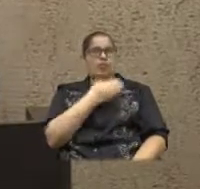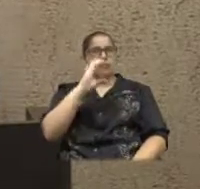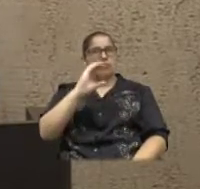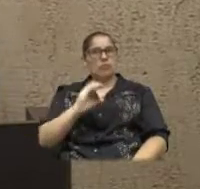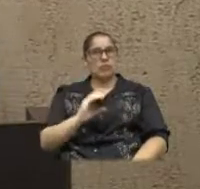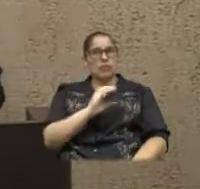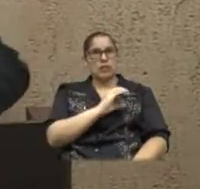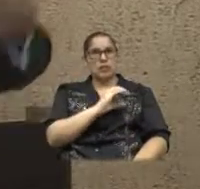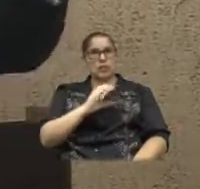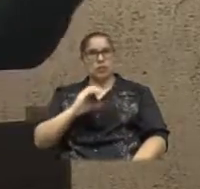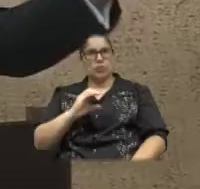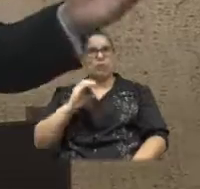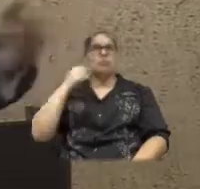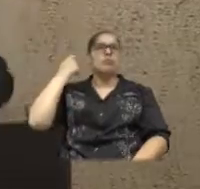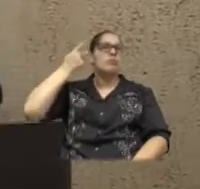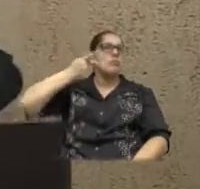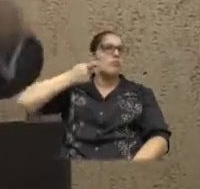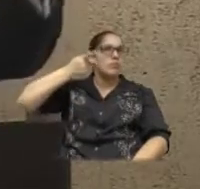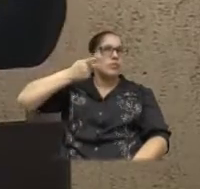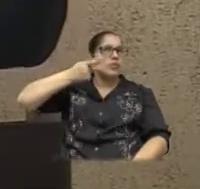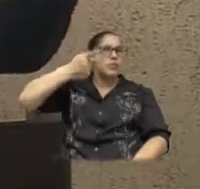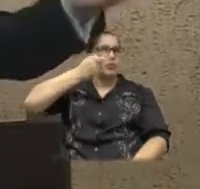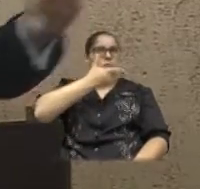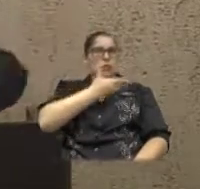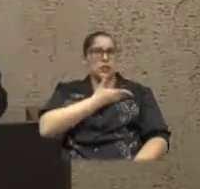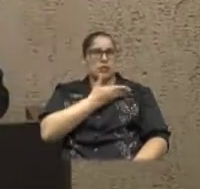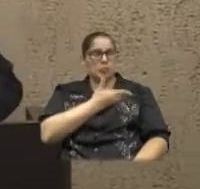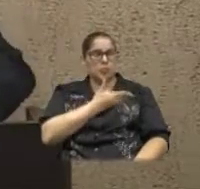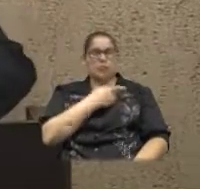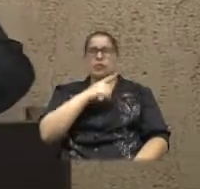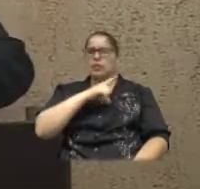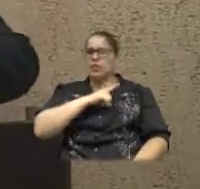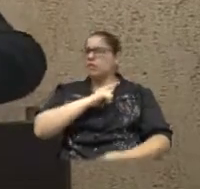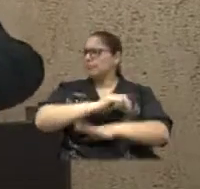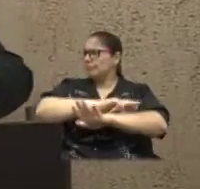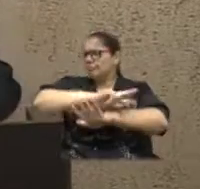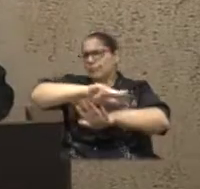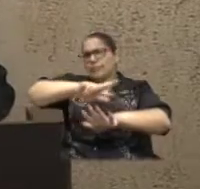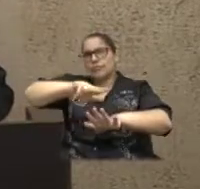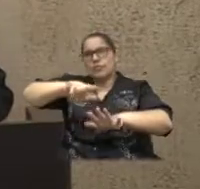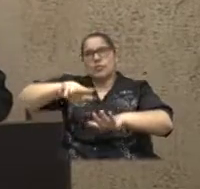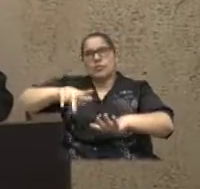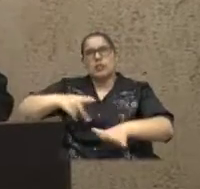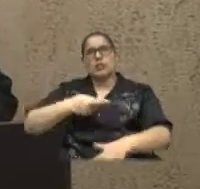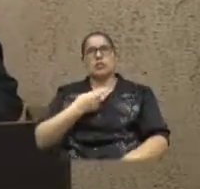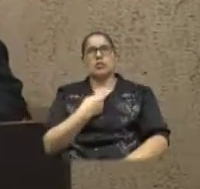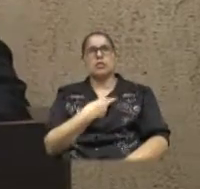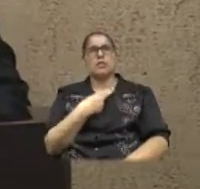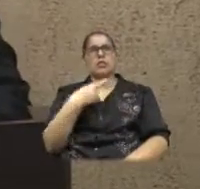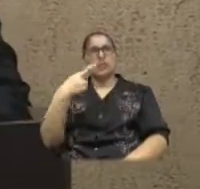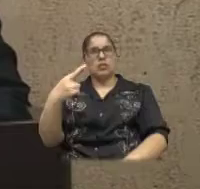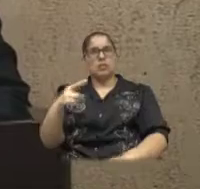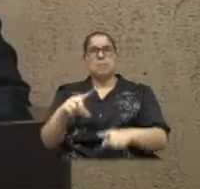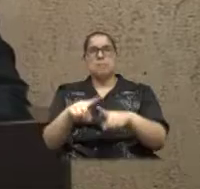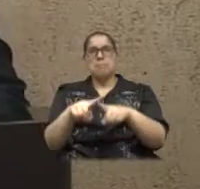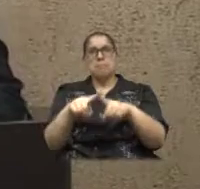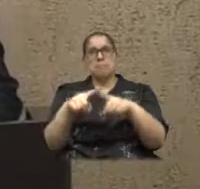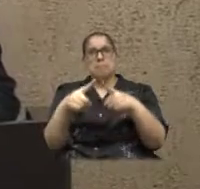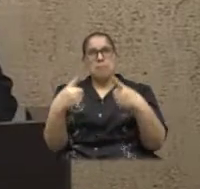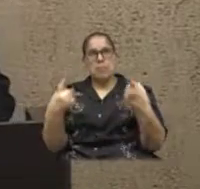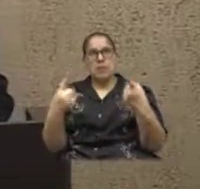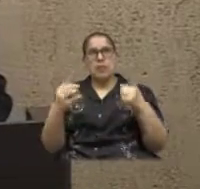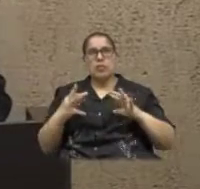amigos, que são católicos, tem aqui evangélicos, tem aqui espíritas, mas a gente mantém